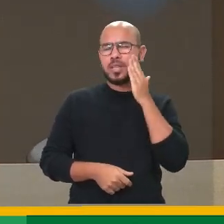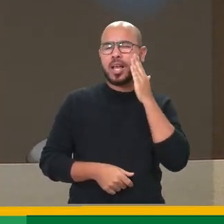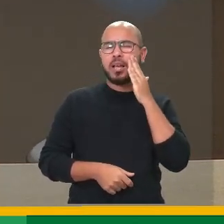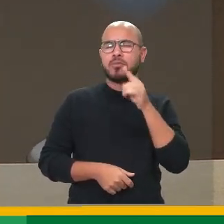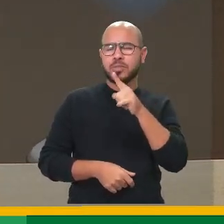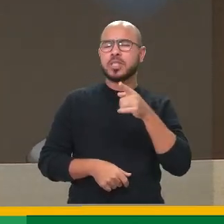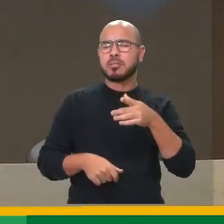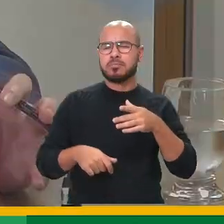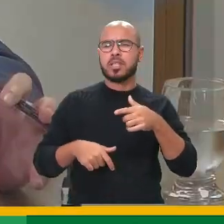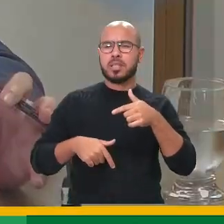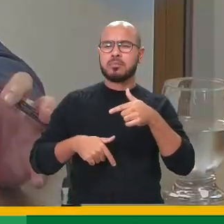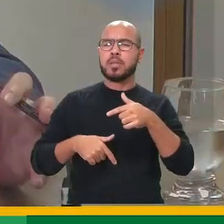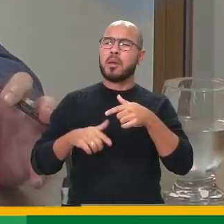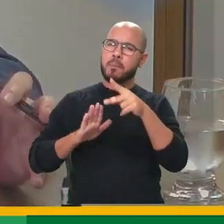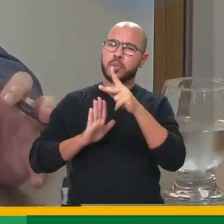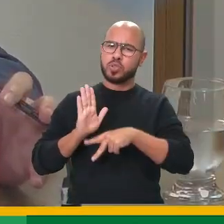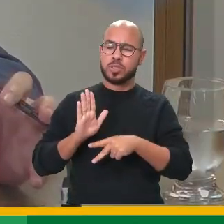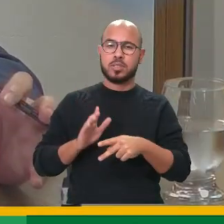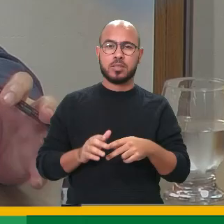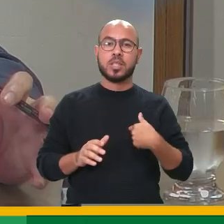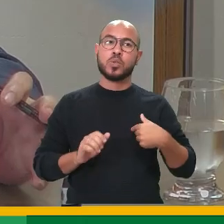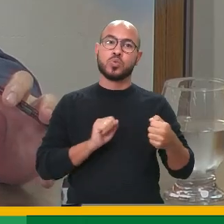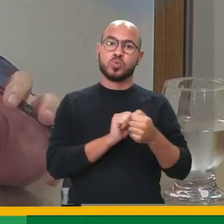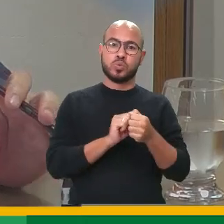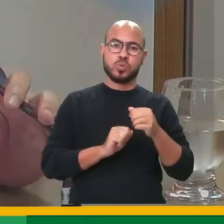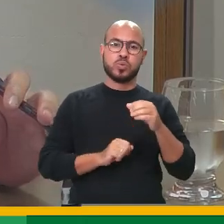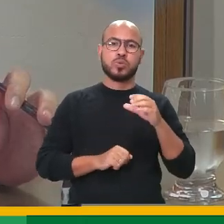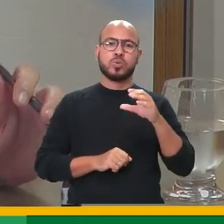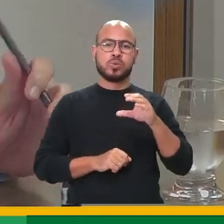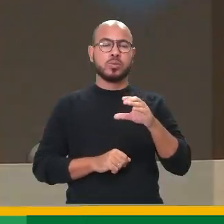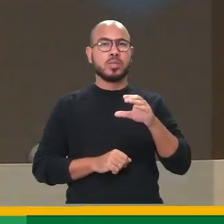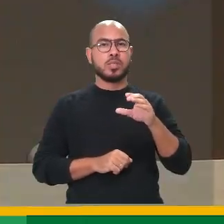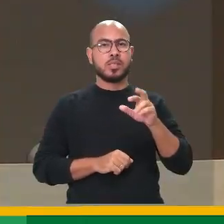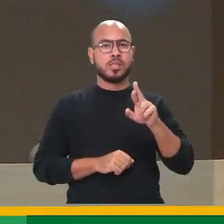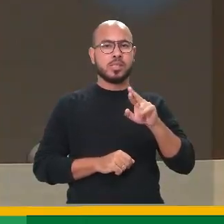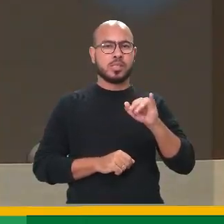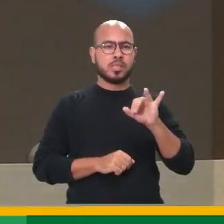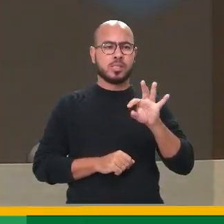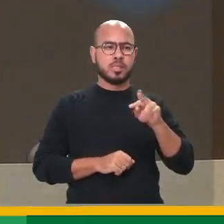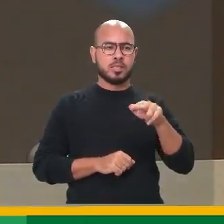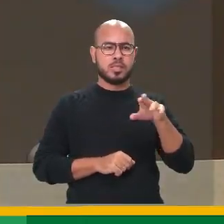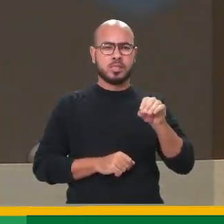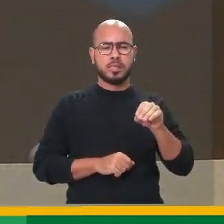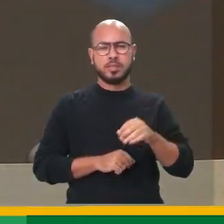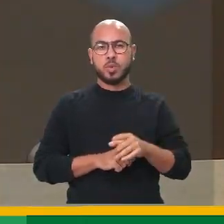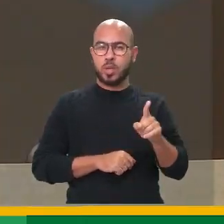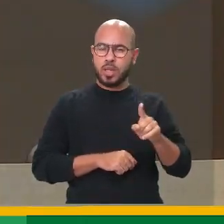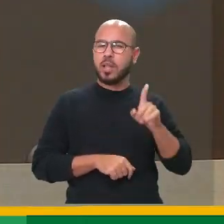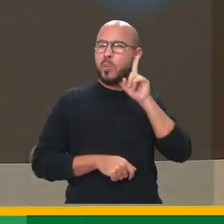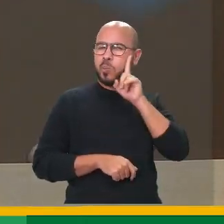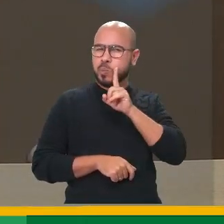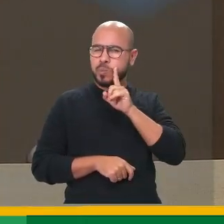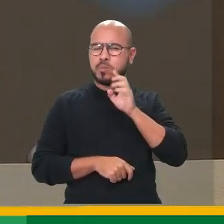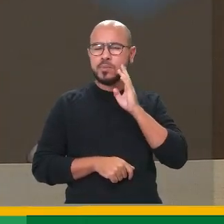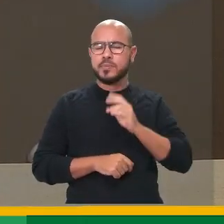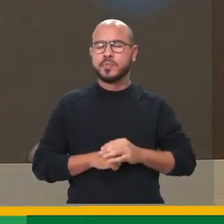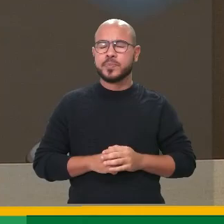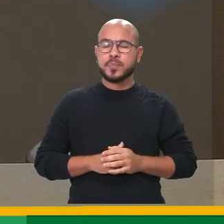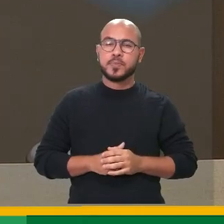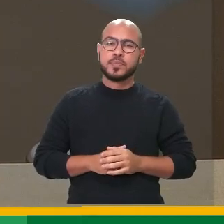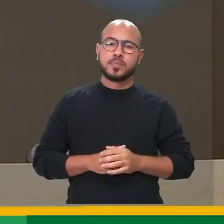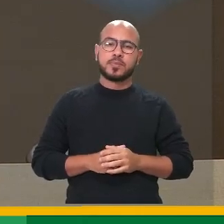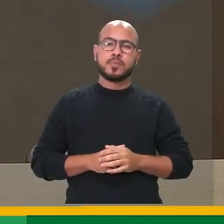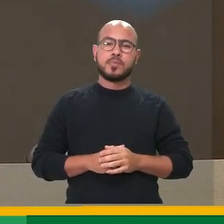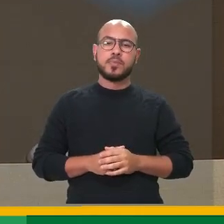projeto eu e o galino Né Também o galino é Moreninho certo perfeitamente eh